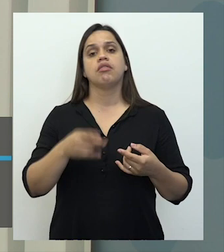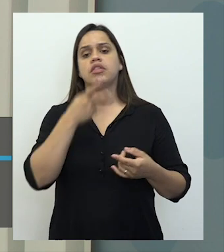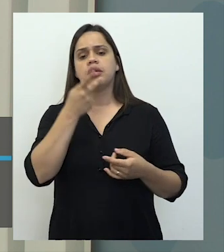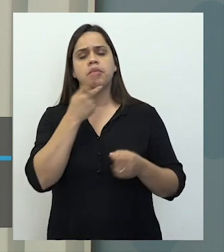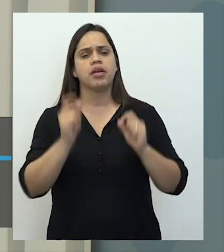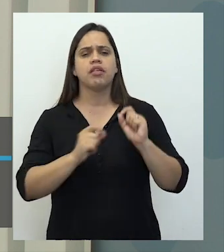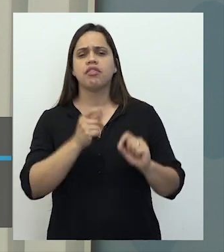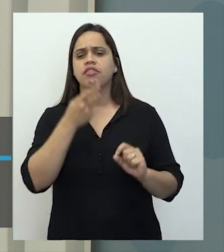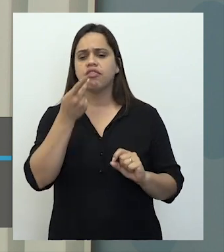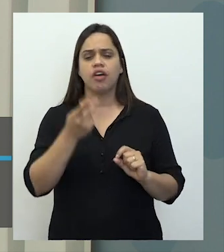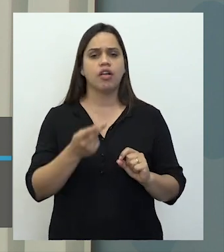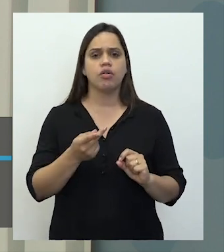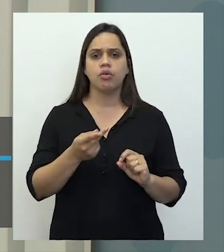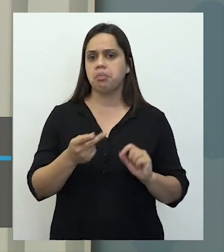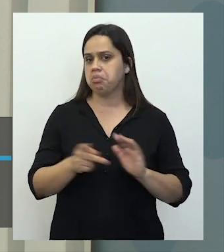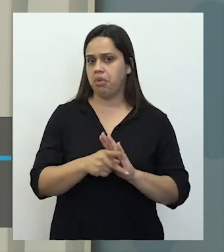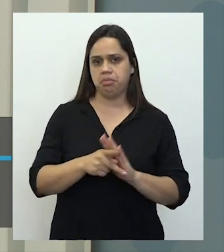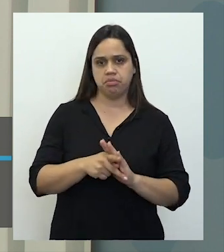entretenimento virtual,